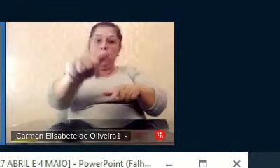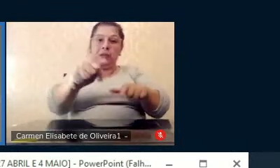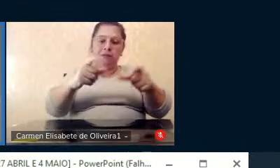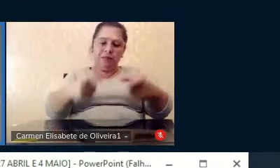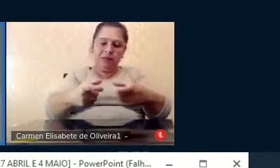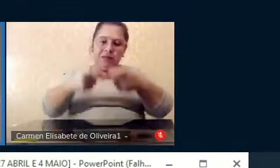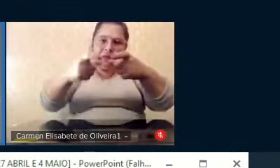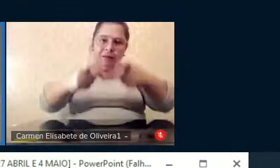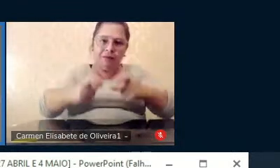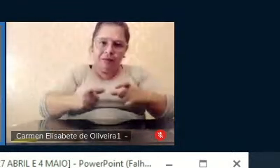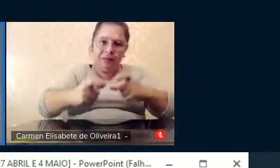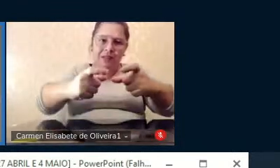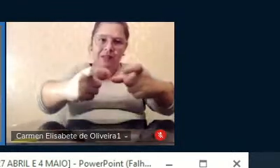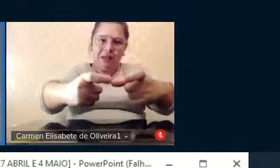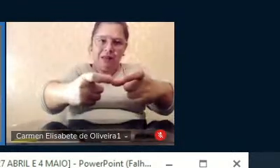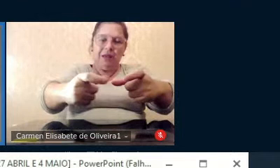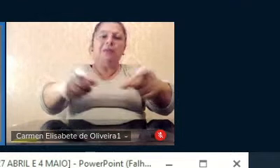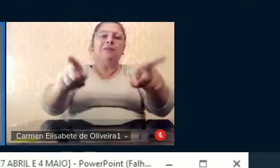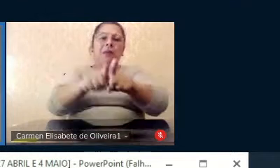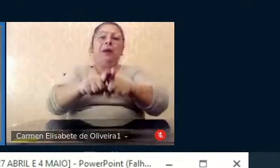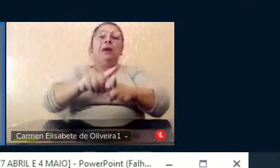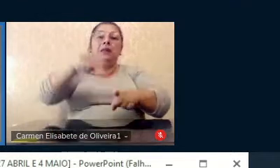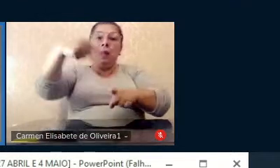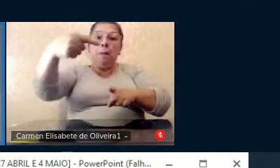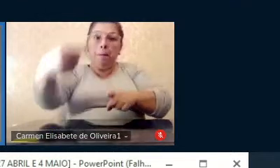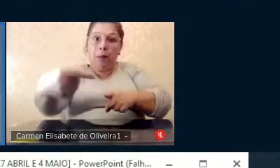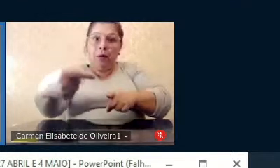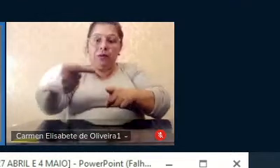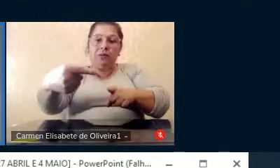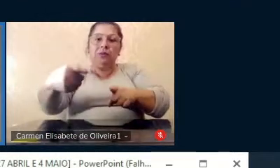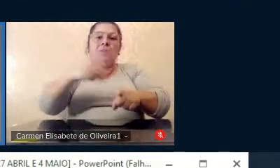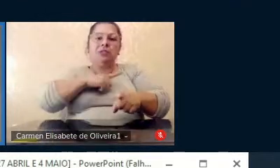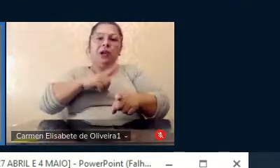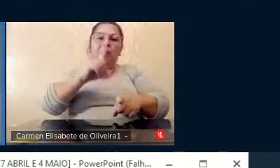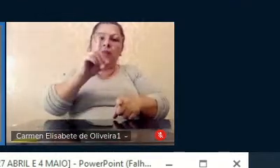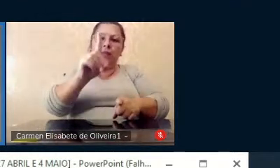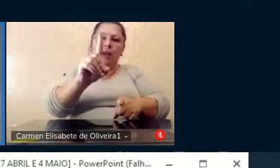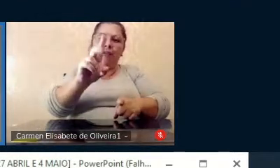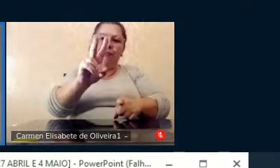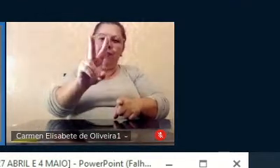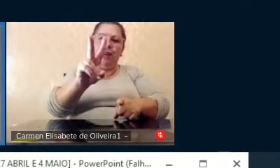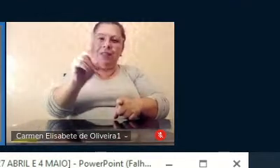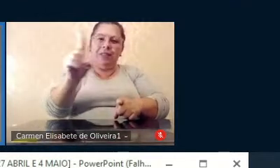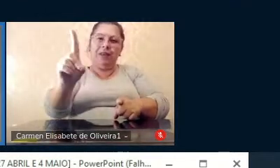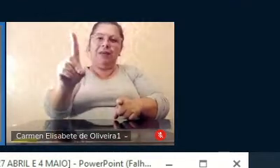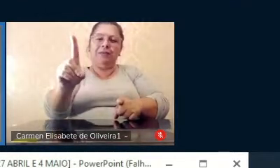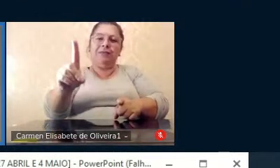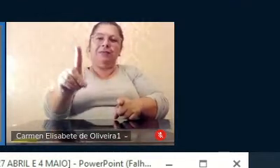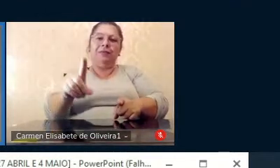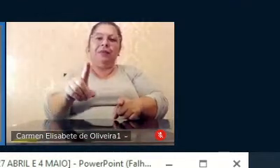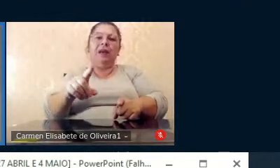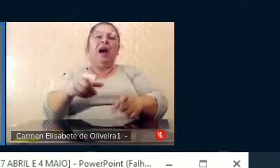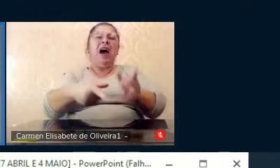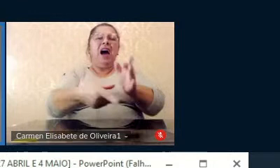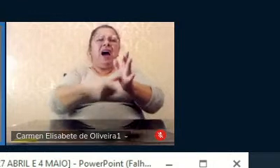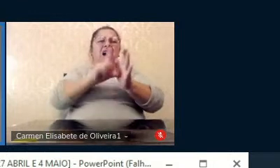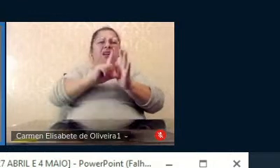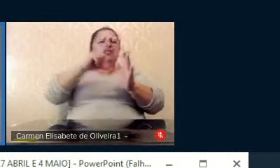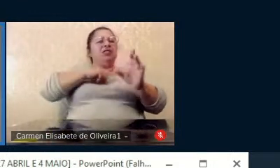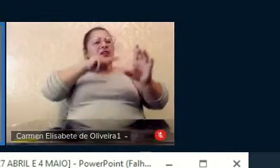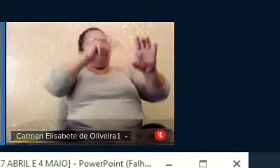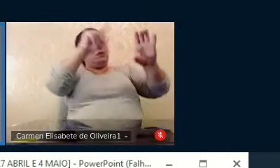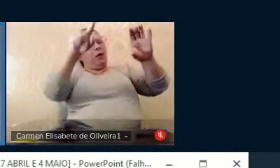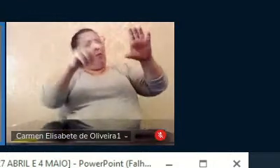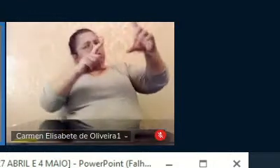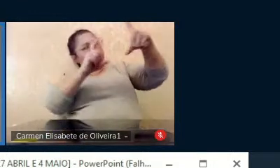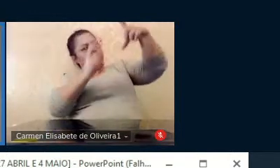depois nos próprios DVDs, né? No começo nas aquelas fitas grandes, CDs e